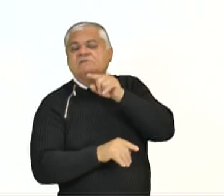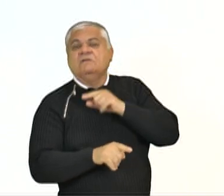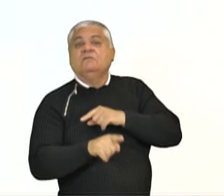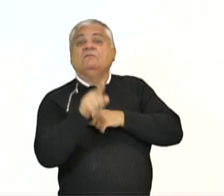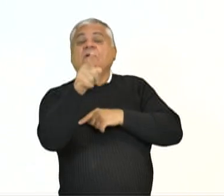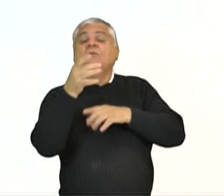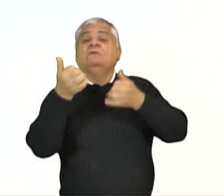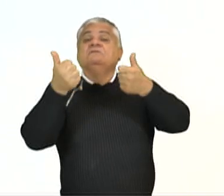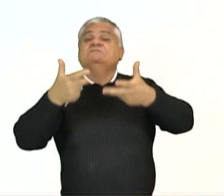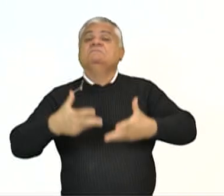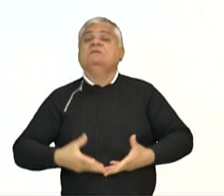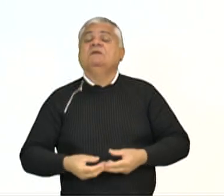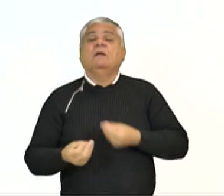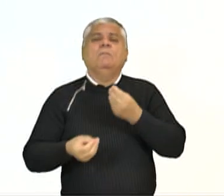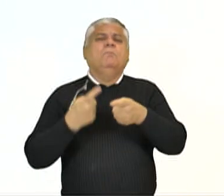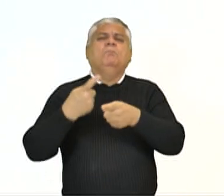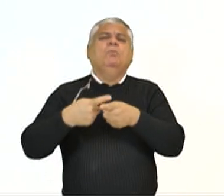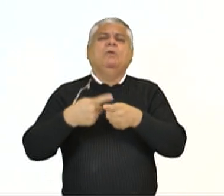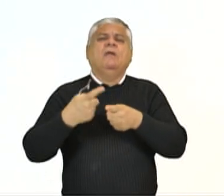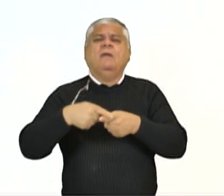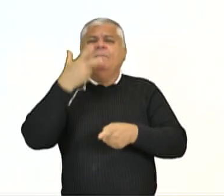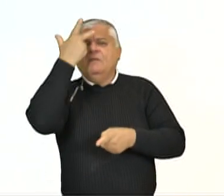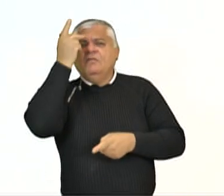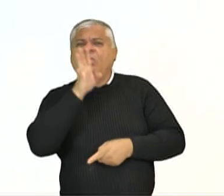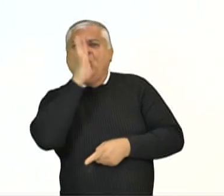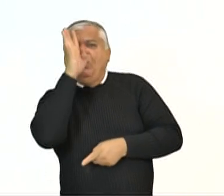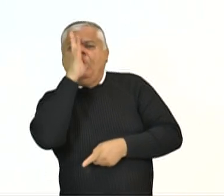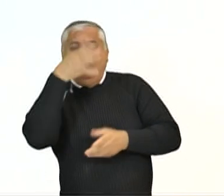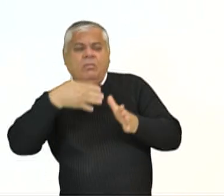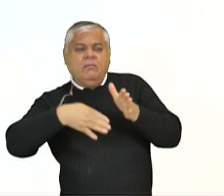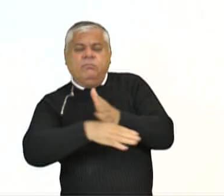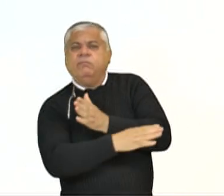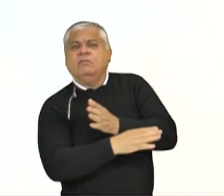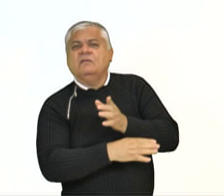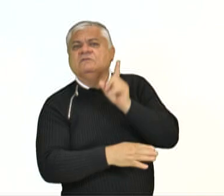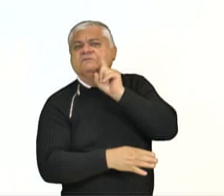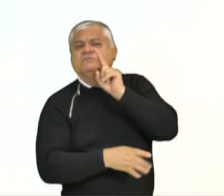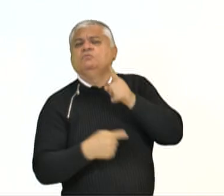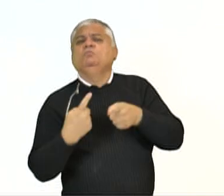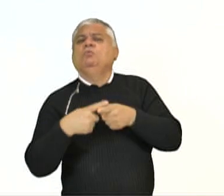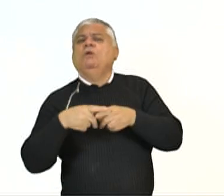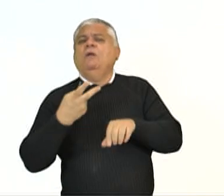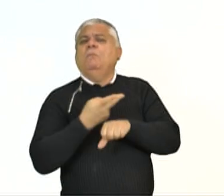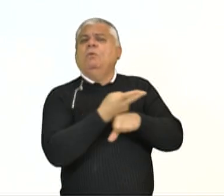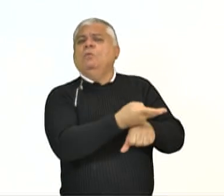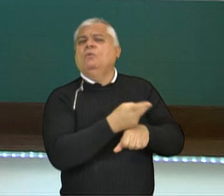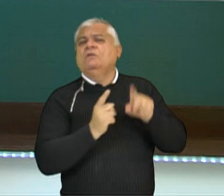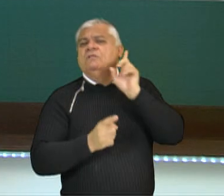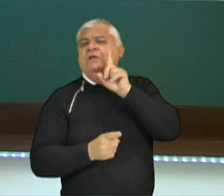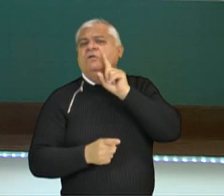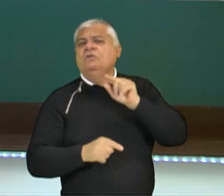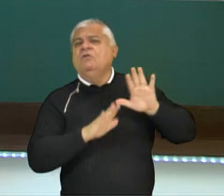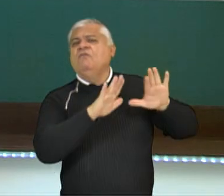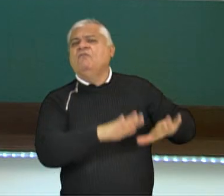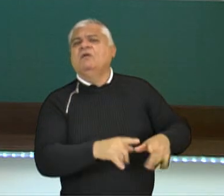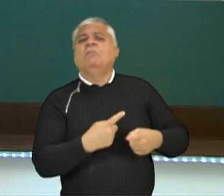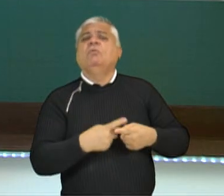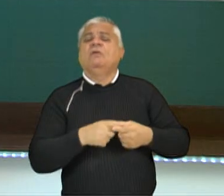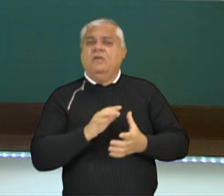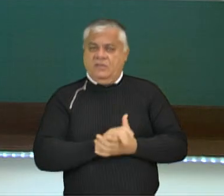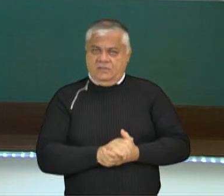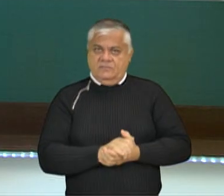suas palavras o porquê dessas pessoas irem em busca desse novo país para